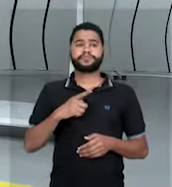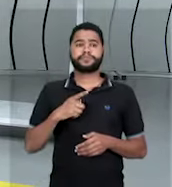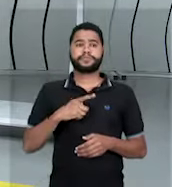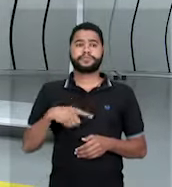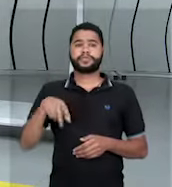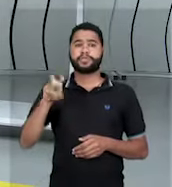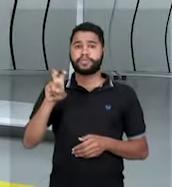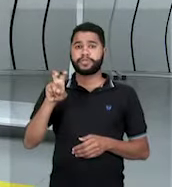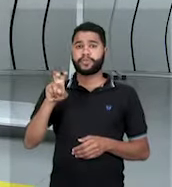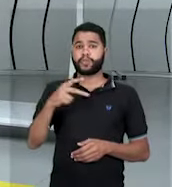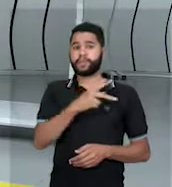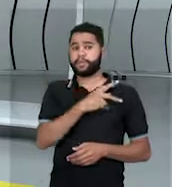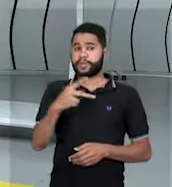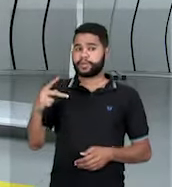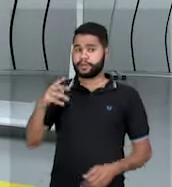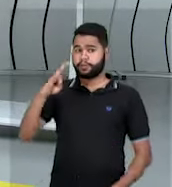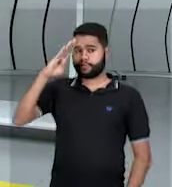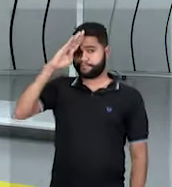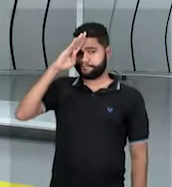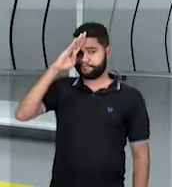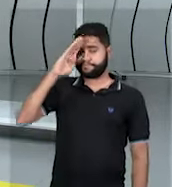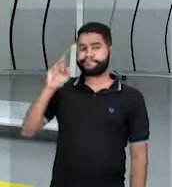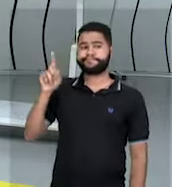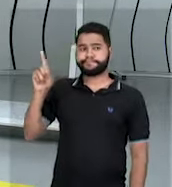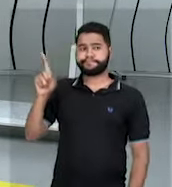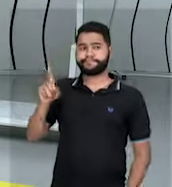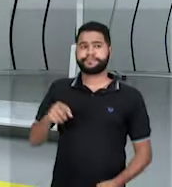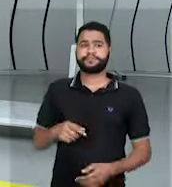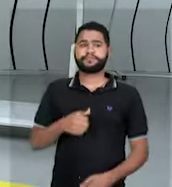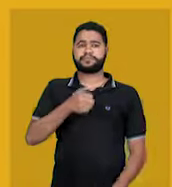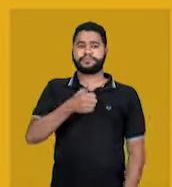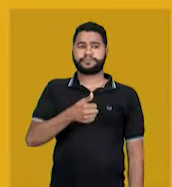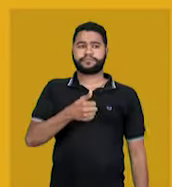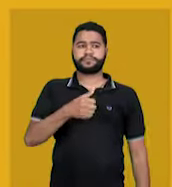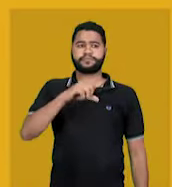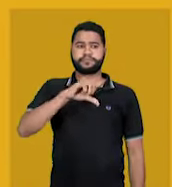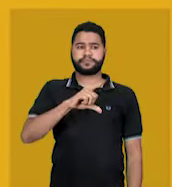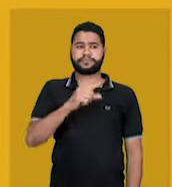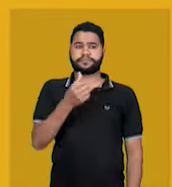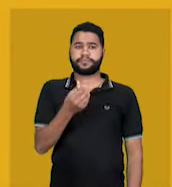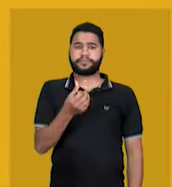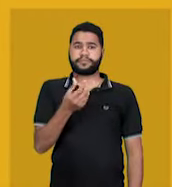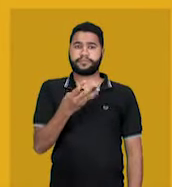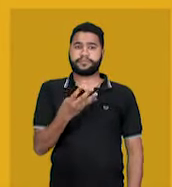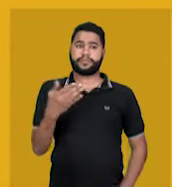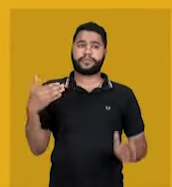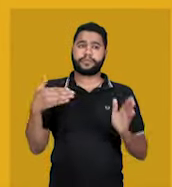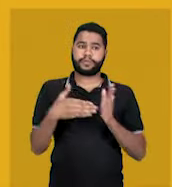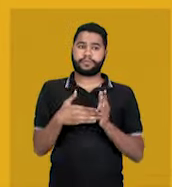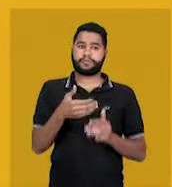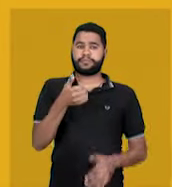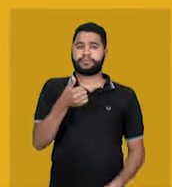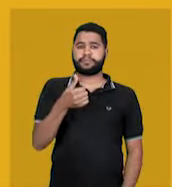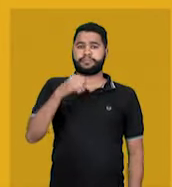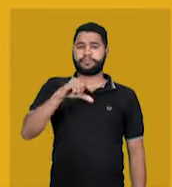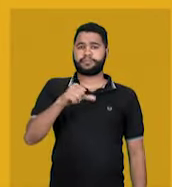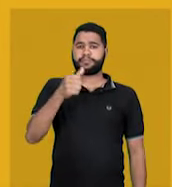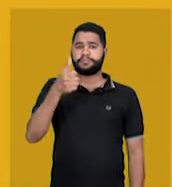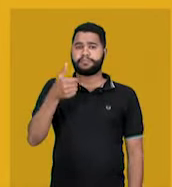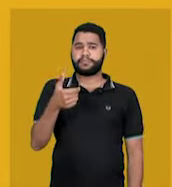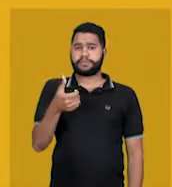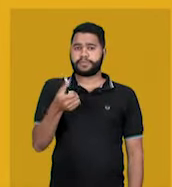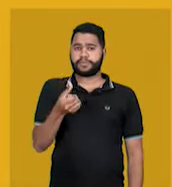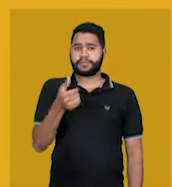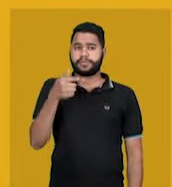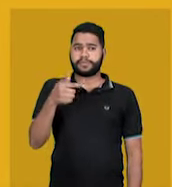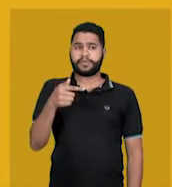5 presidentes militares, e aí, né, de 1964 a 1967, a